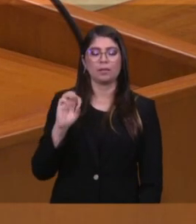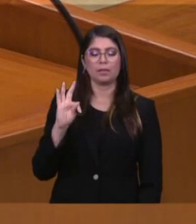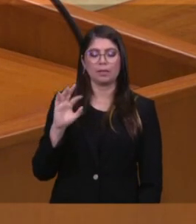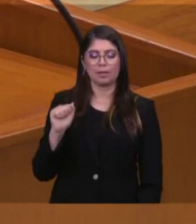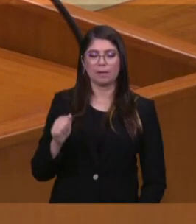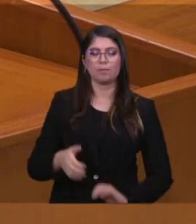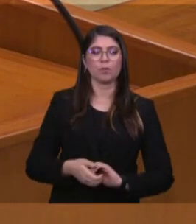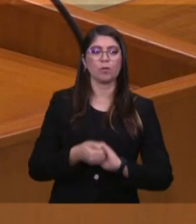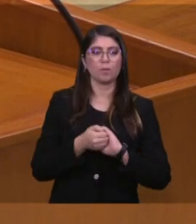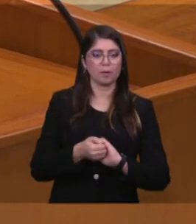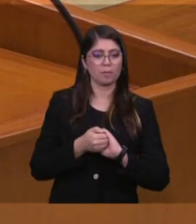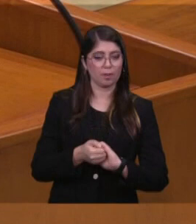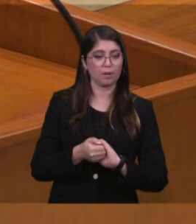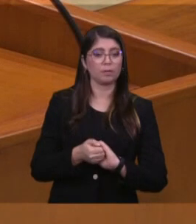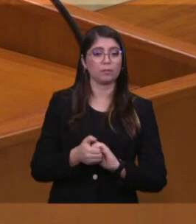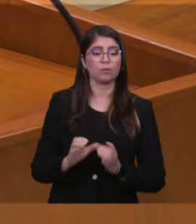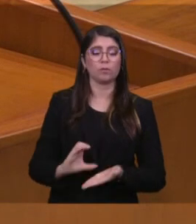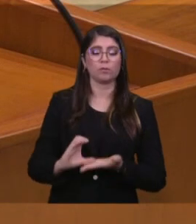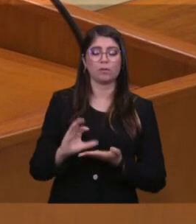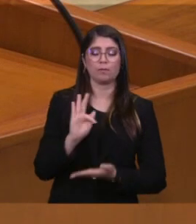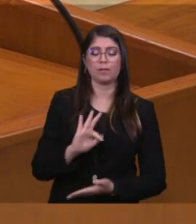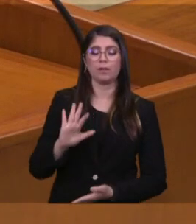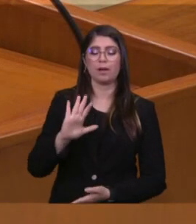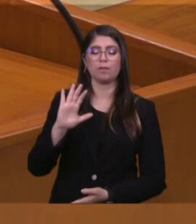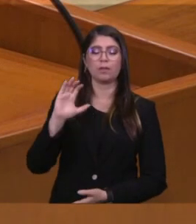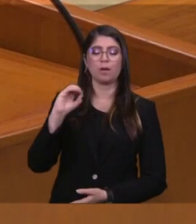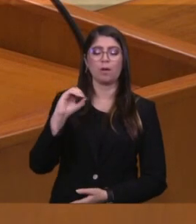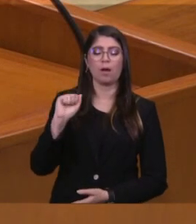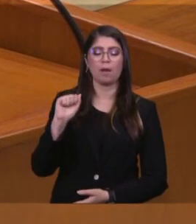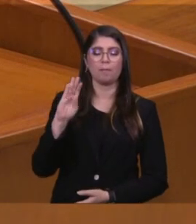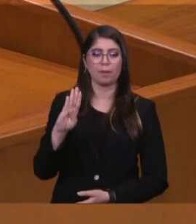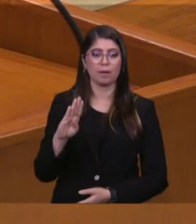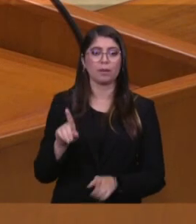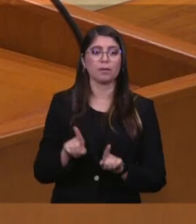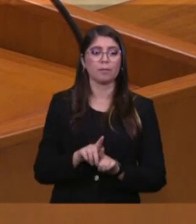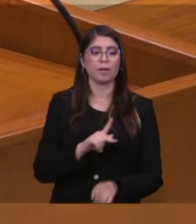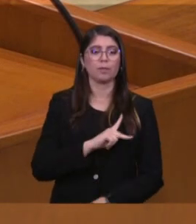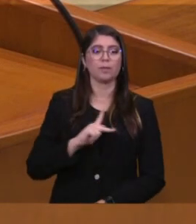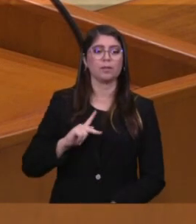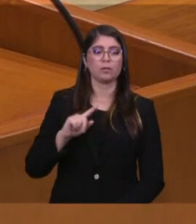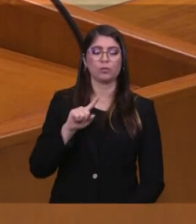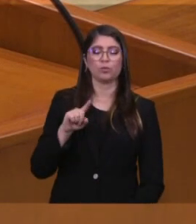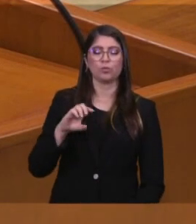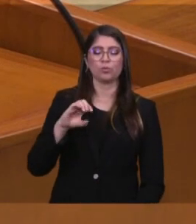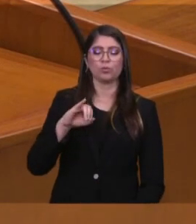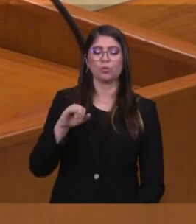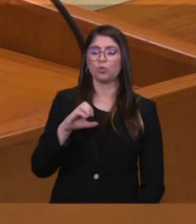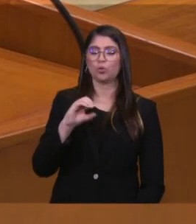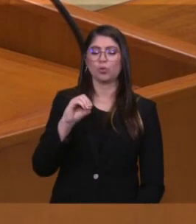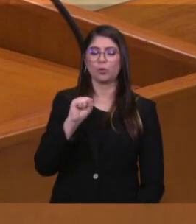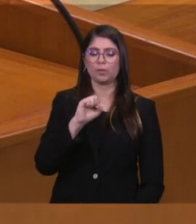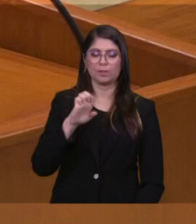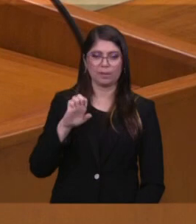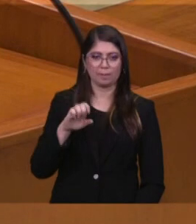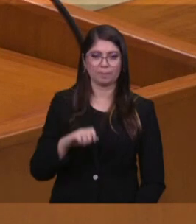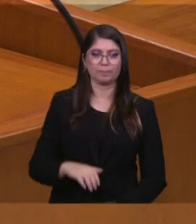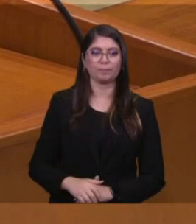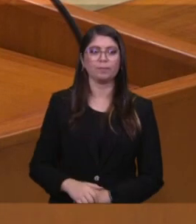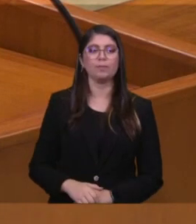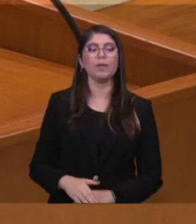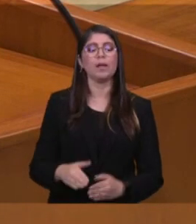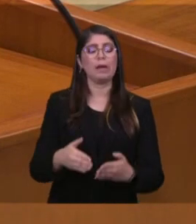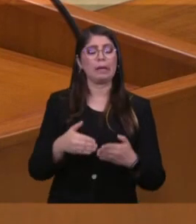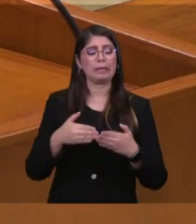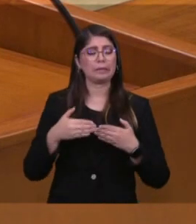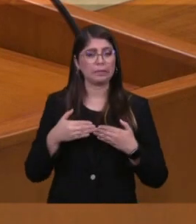Conselho Federal da OAB, recebam os cumprimentos do nosso presidente José Alberto Simonetti. Peço licença, presidente,